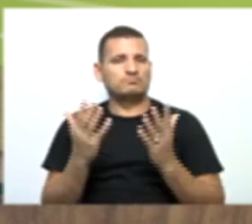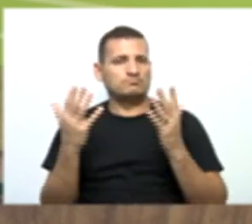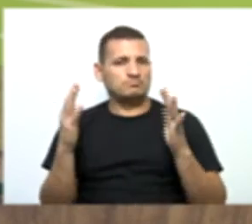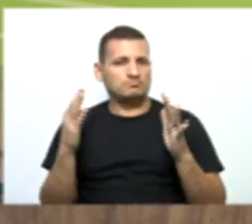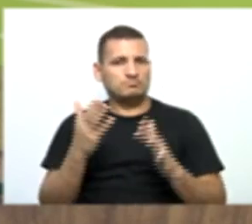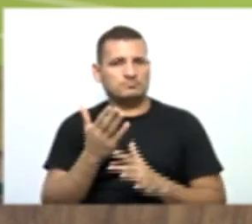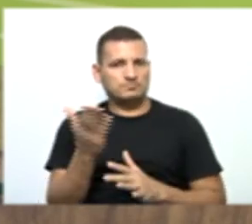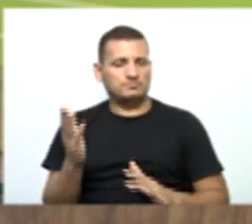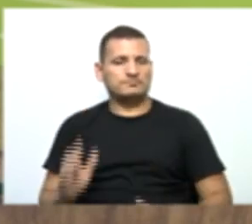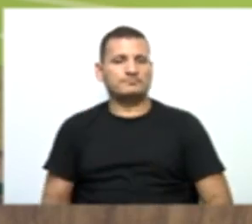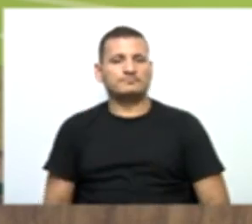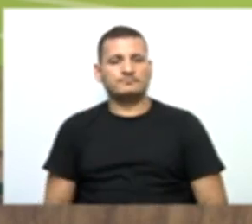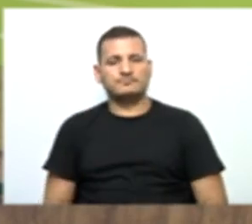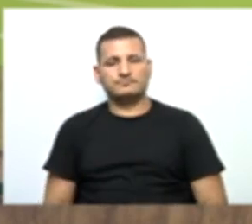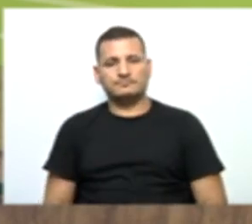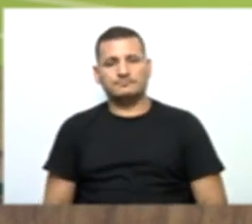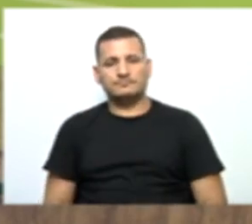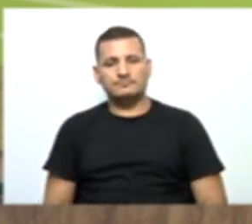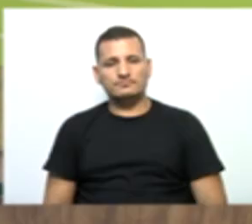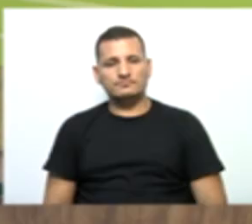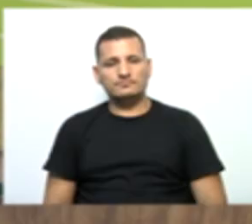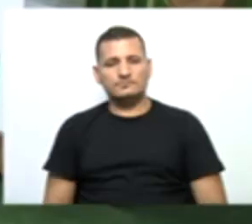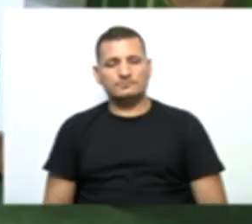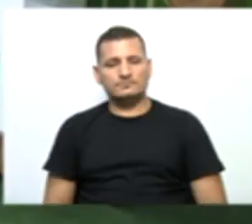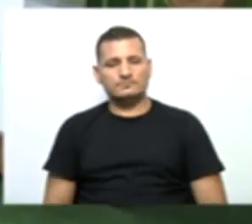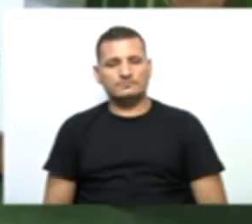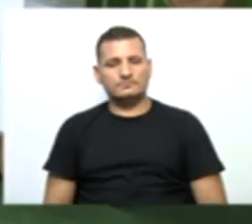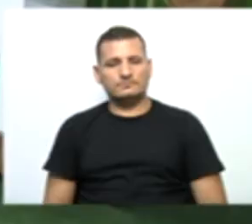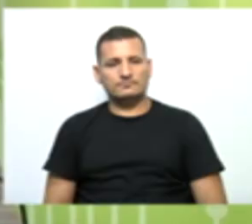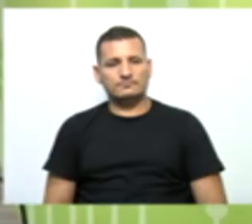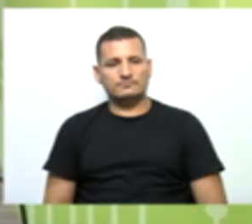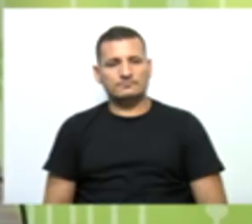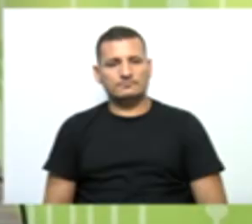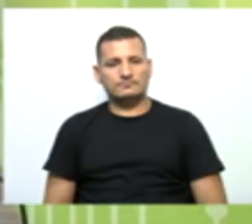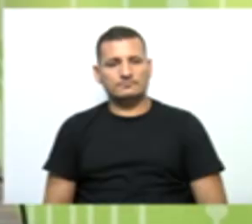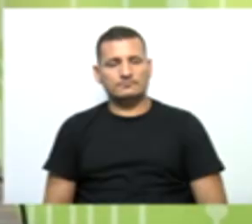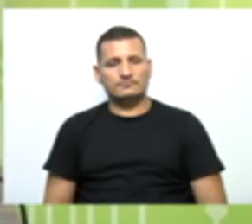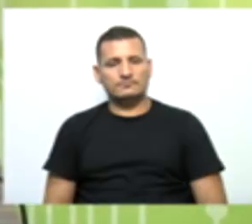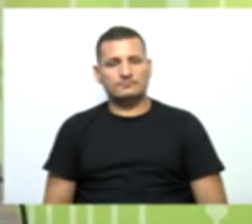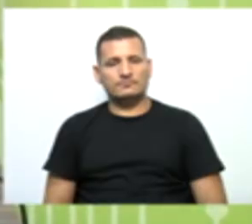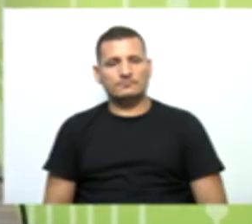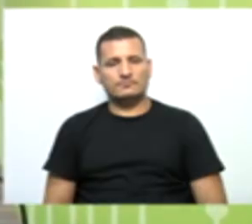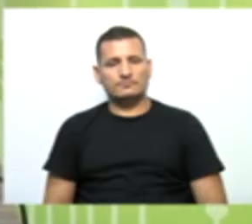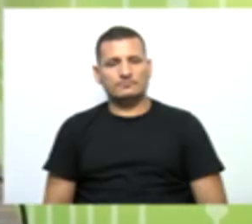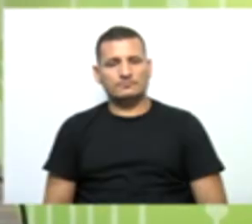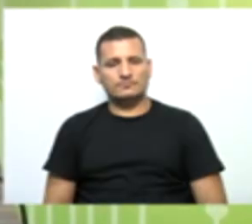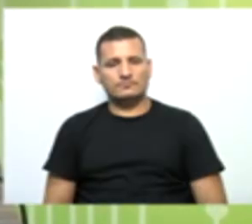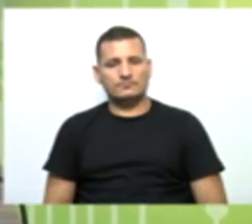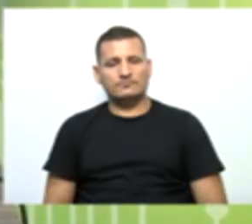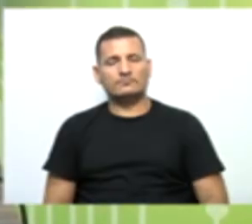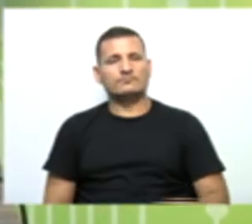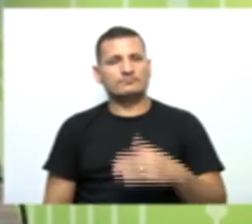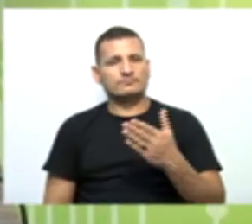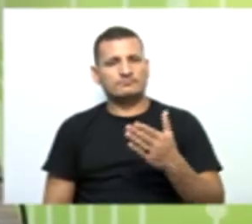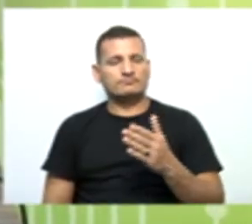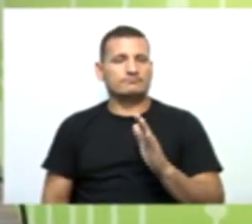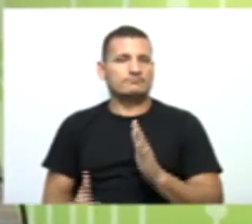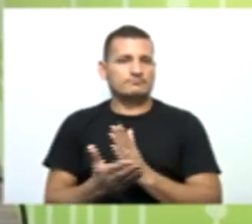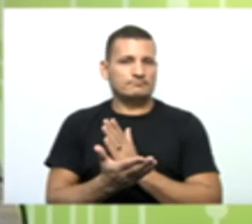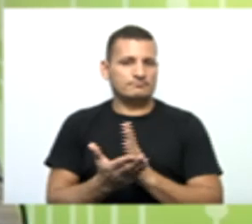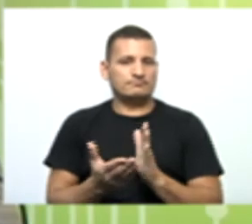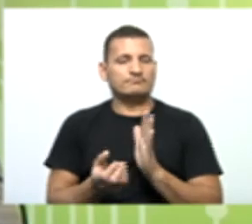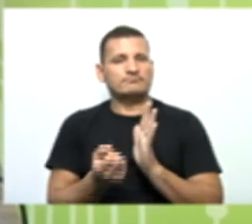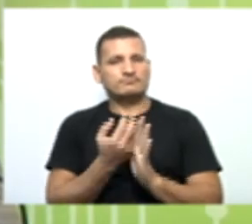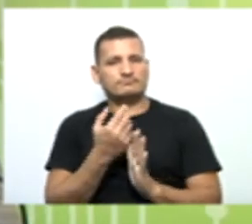Parabéns. E professor Alan. Isso aí, obrigado, professor. Teve um pessoal que participou, mandaram as